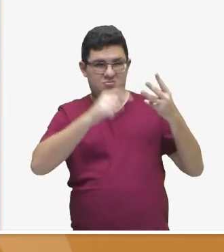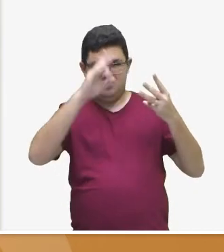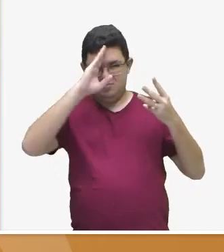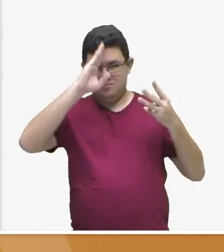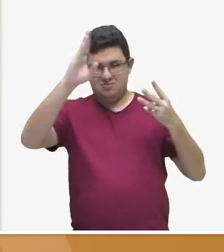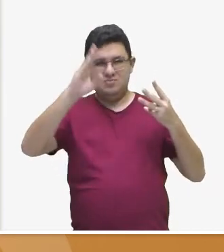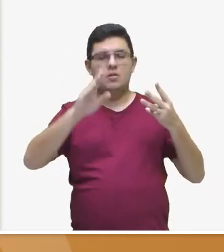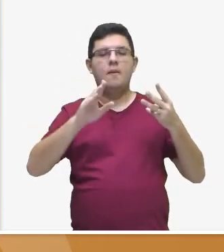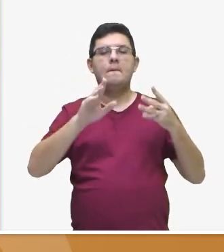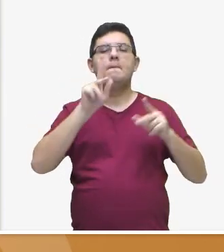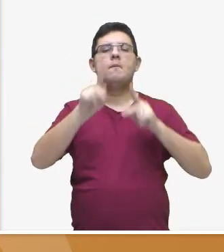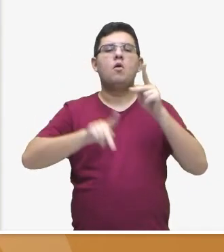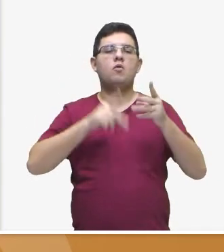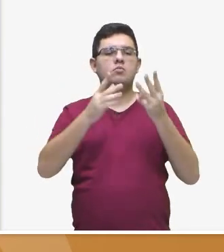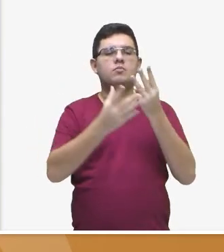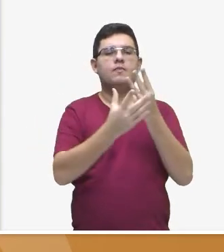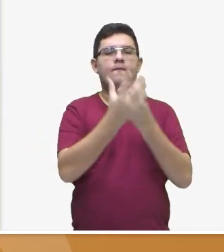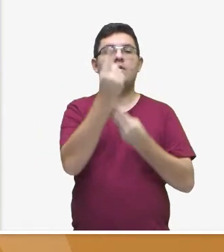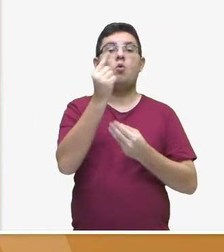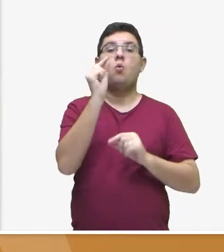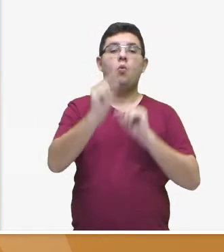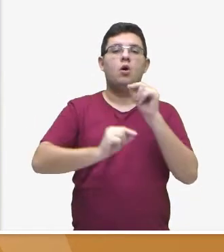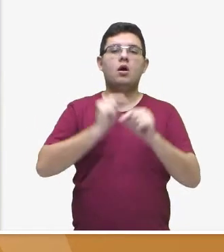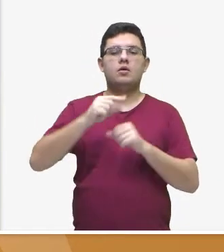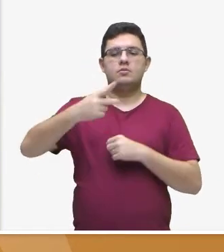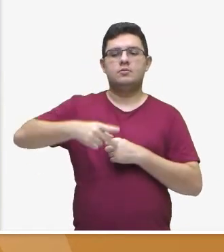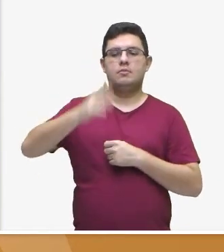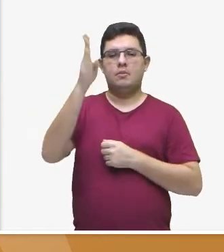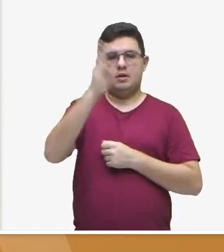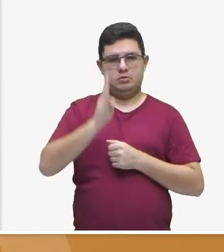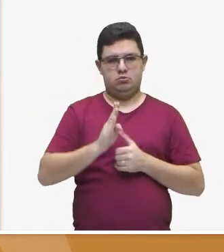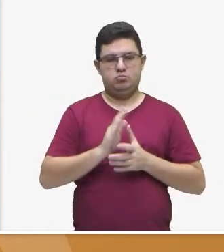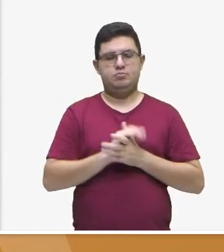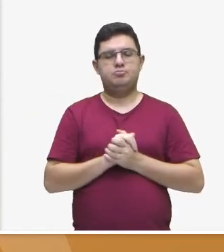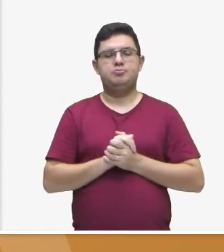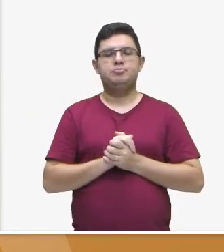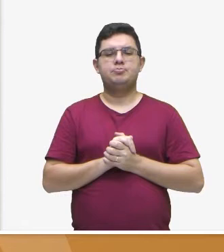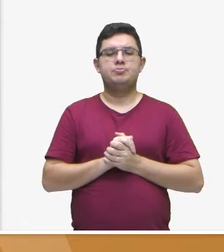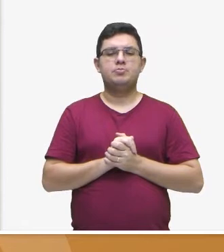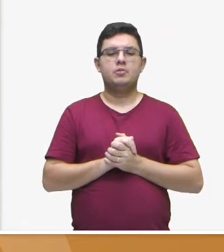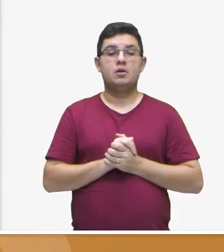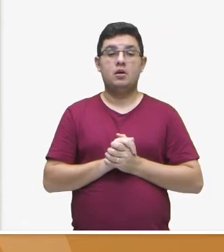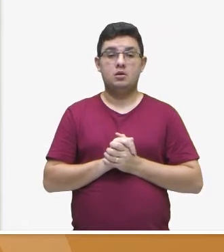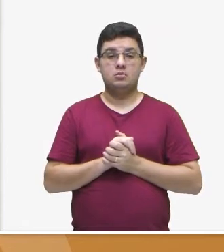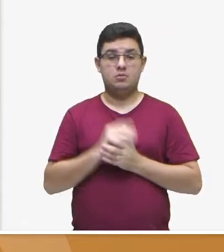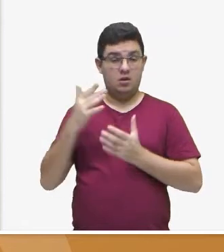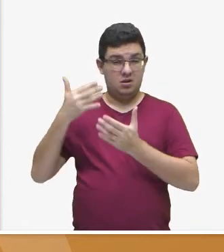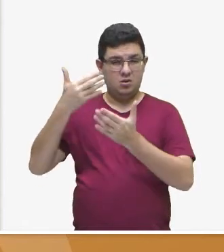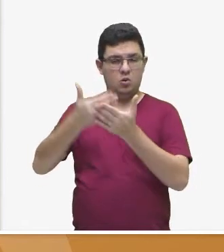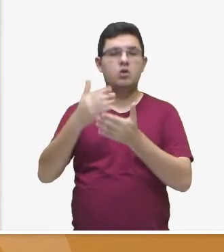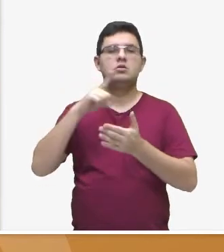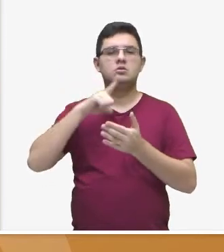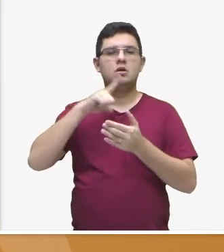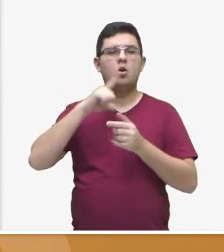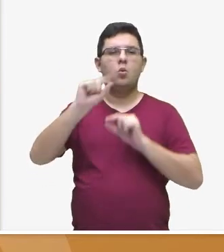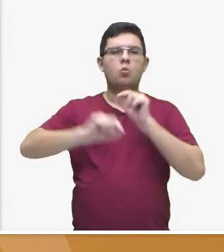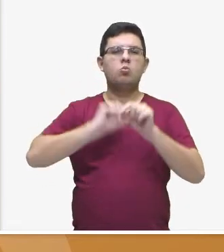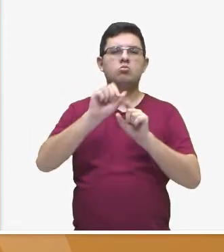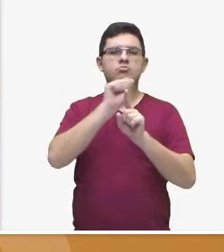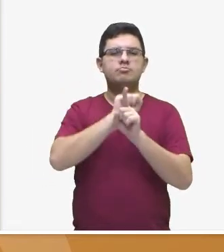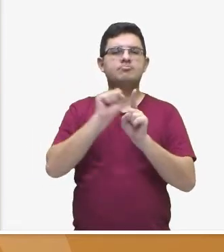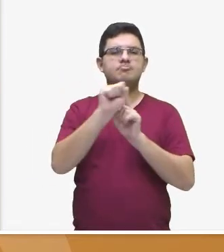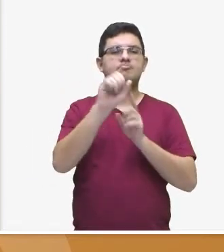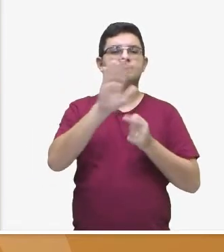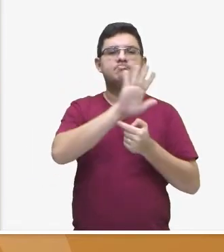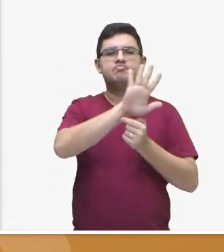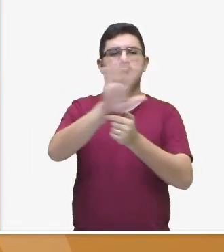sociedade. Então, até hoje fica evidente a herança indígena introduzida na